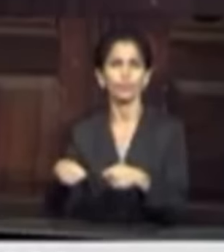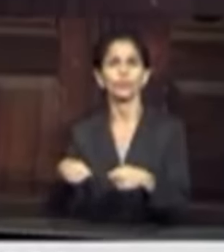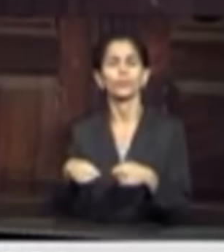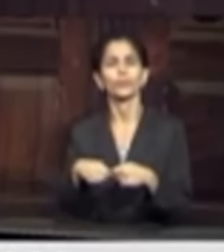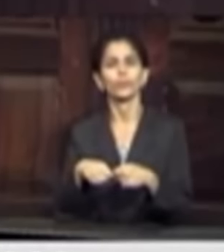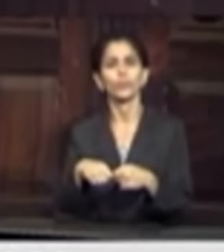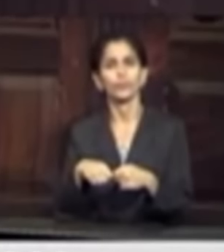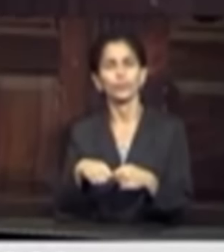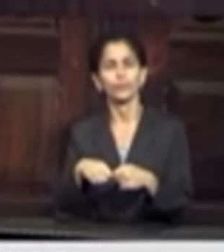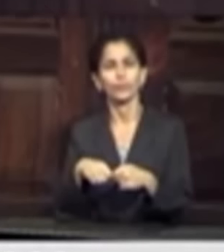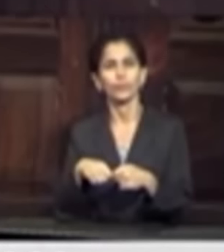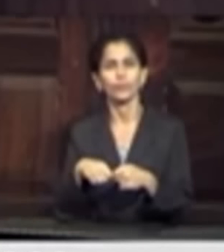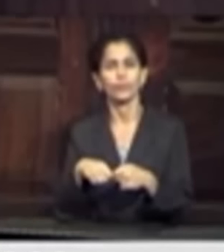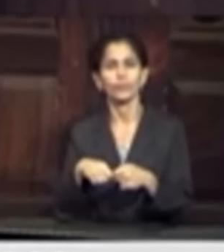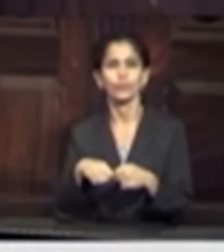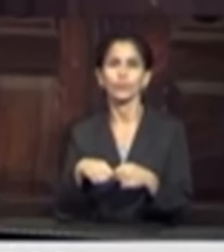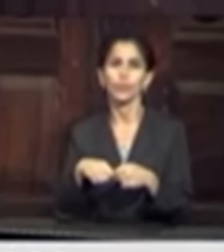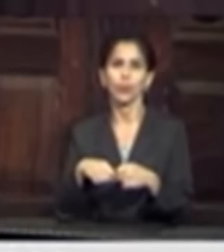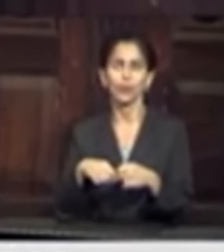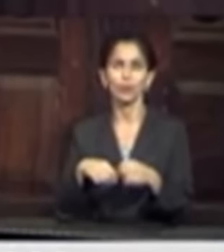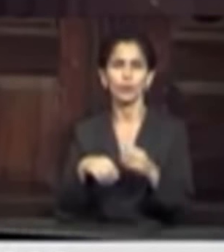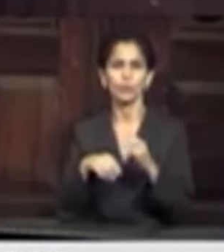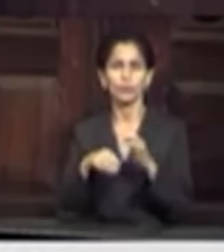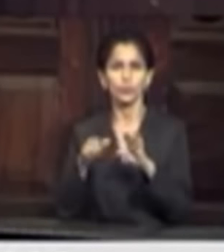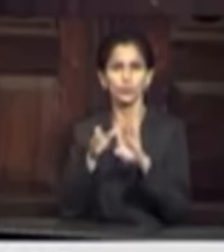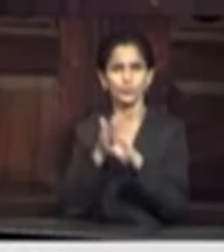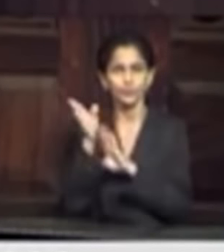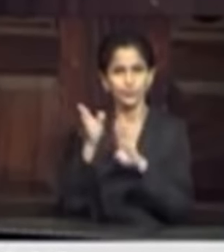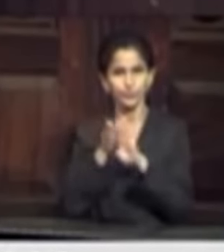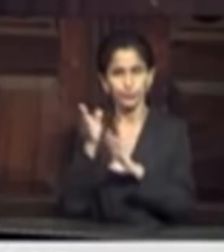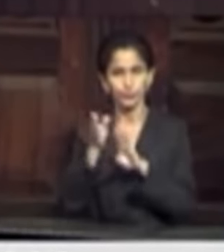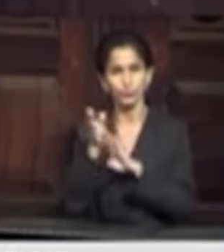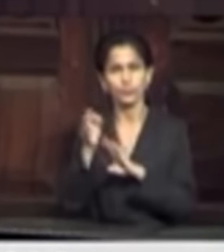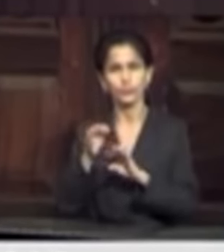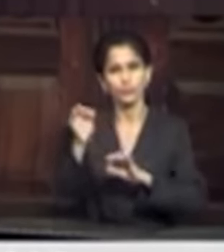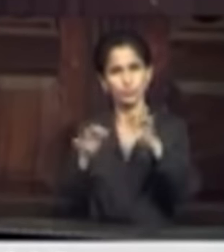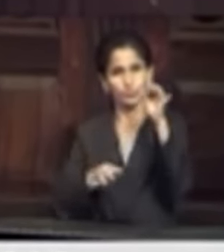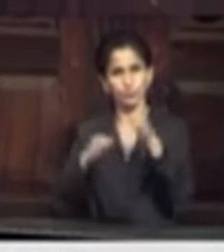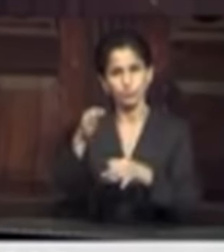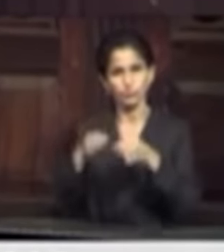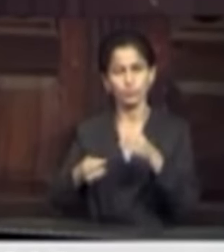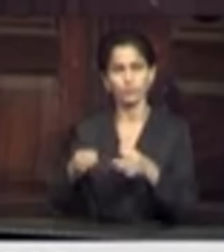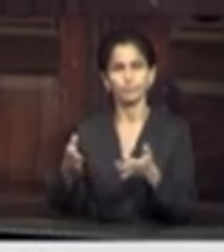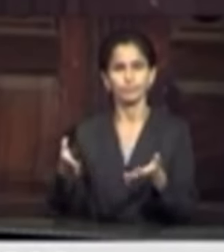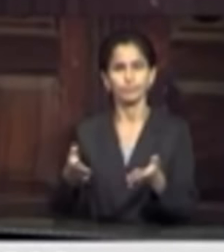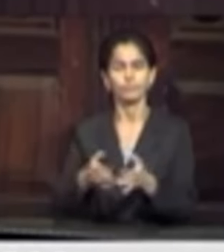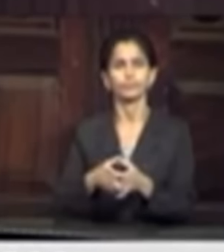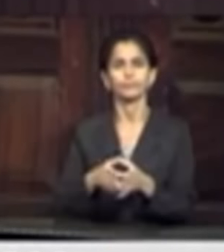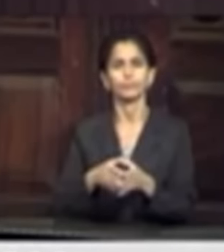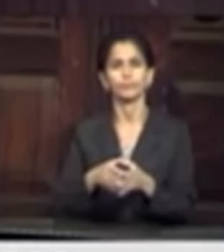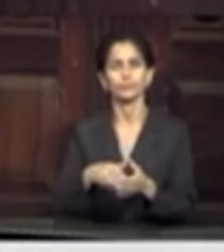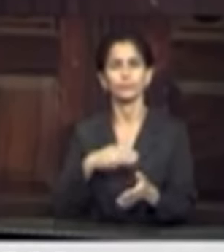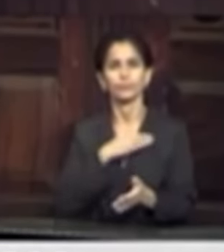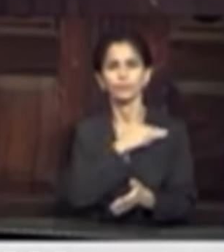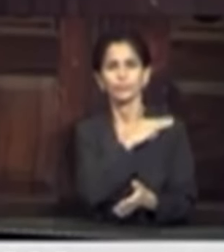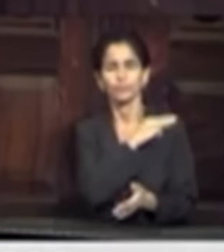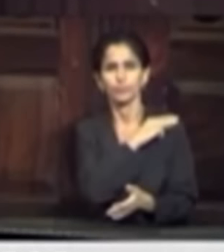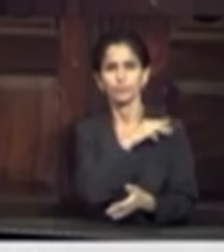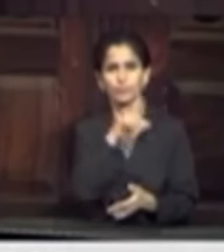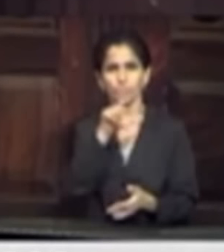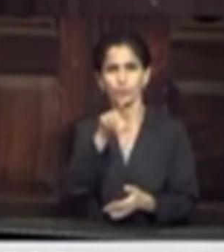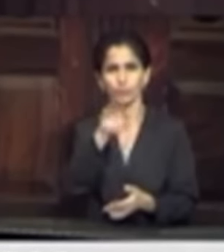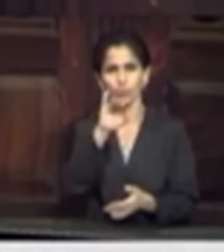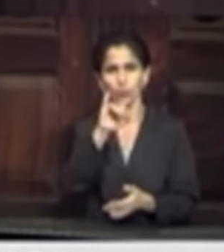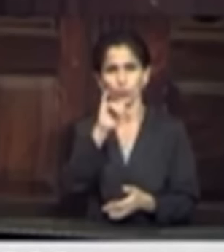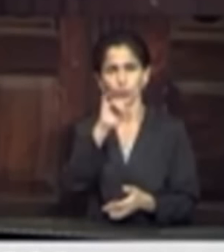precisou de um consultor jurídico, de um assessor jurídico, o ministro Luiz